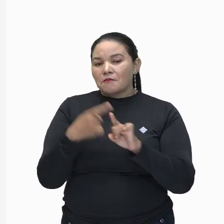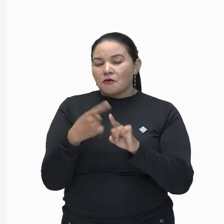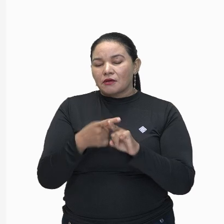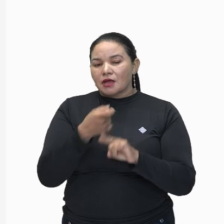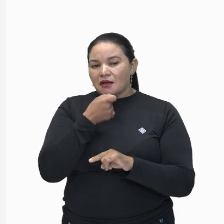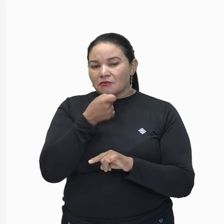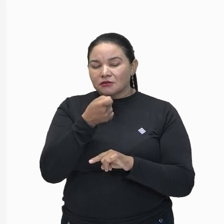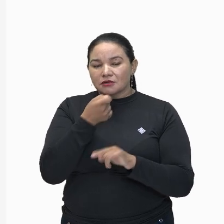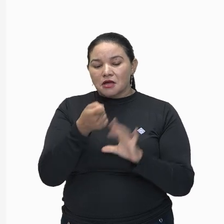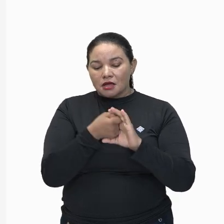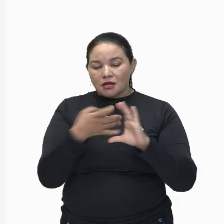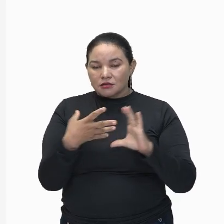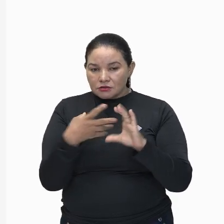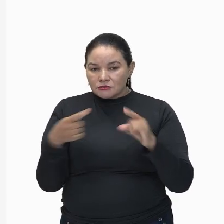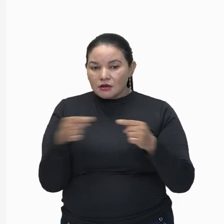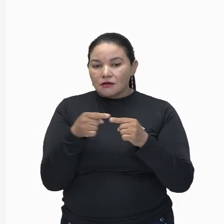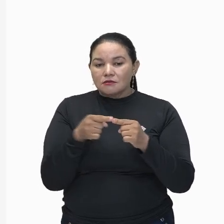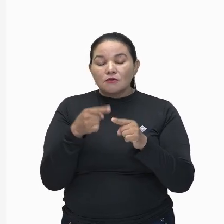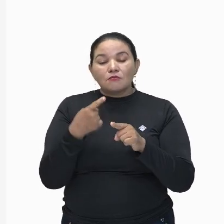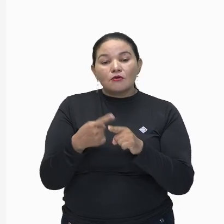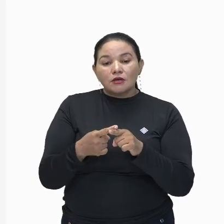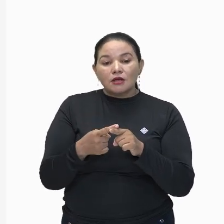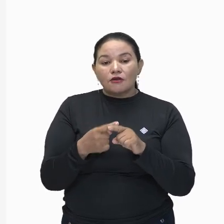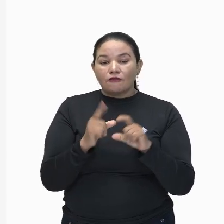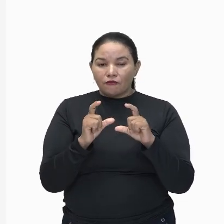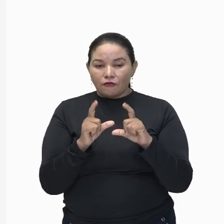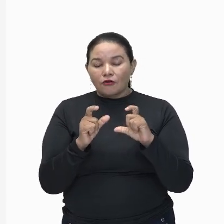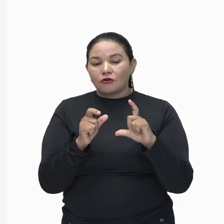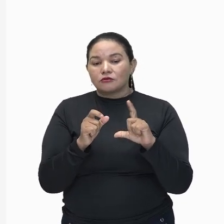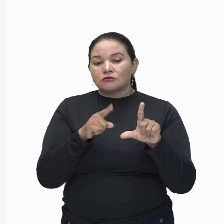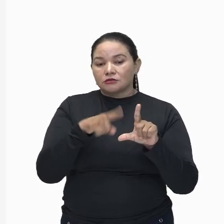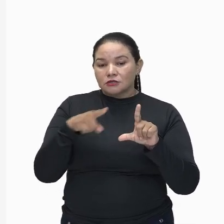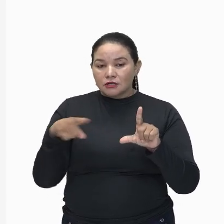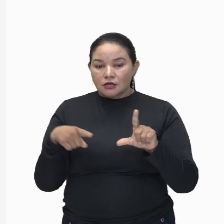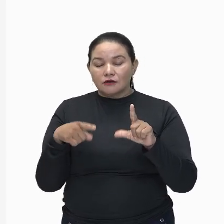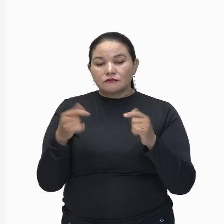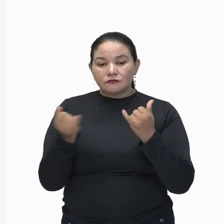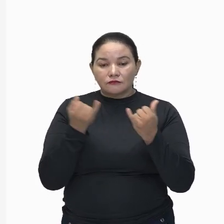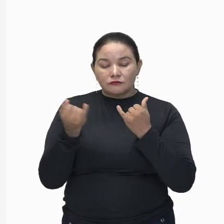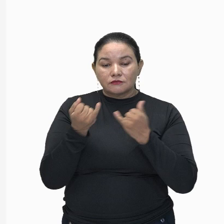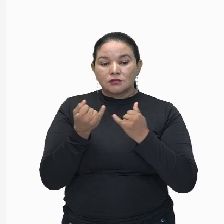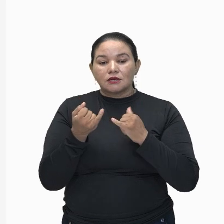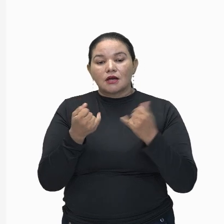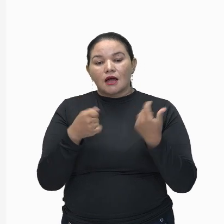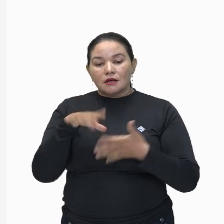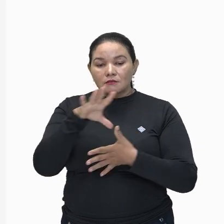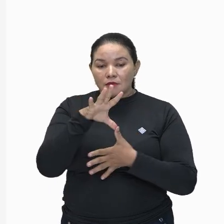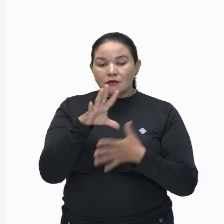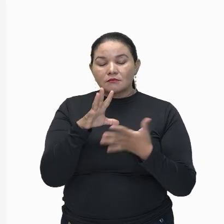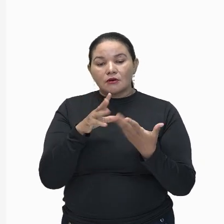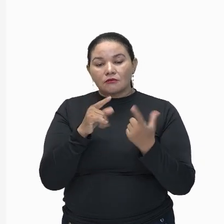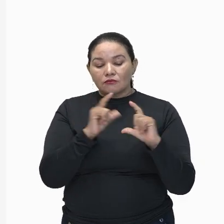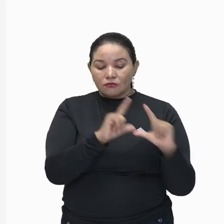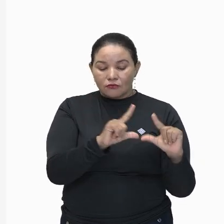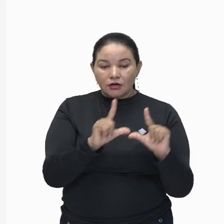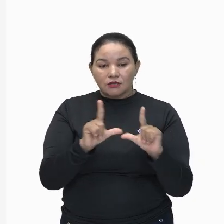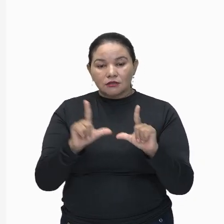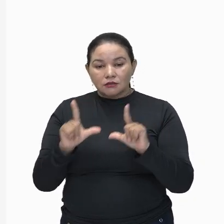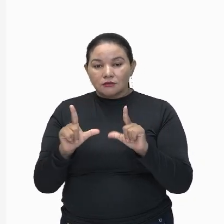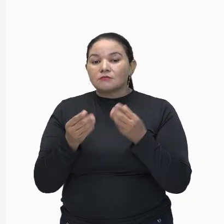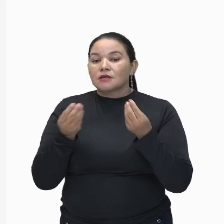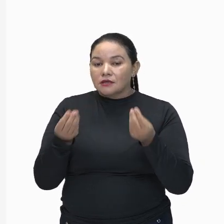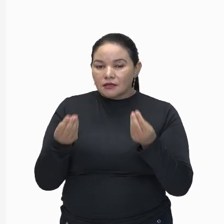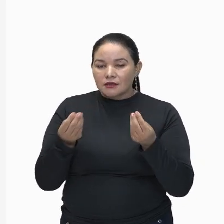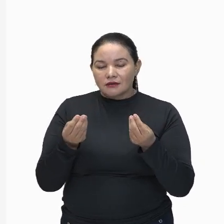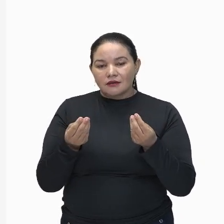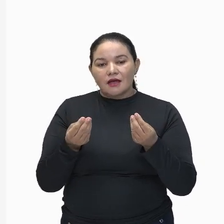todas essas características? Fotos, gráficos e dados estatísticos, mapas, quadrinhos, para